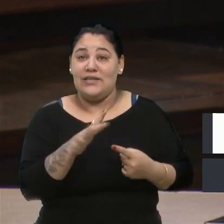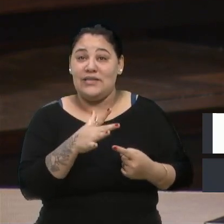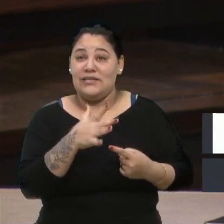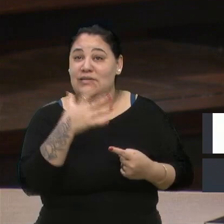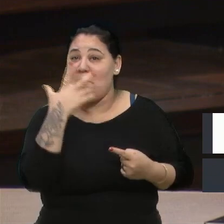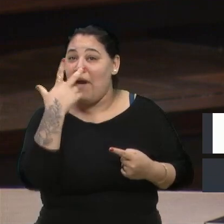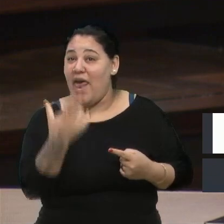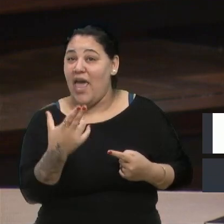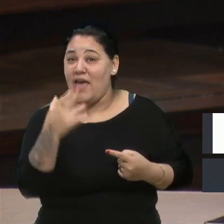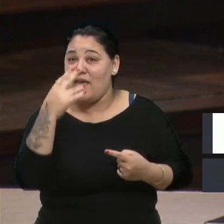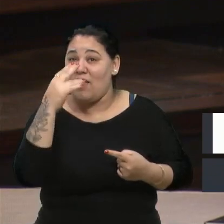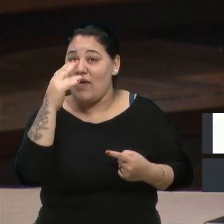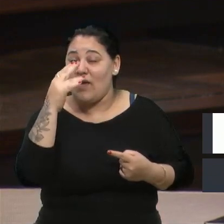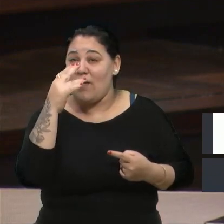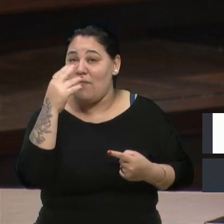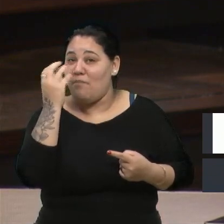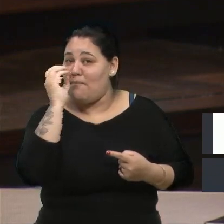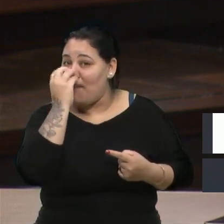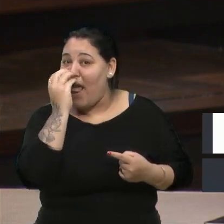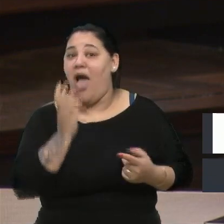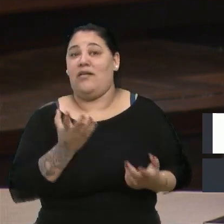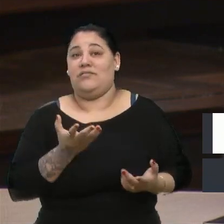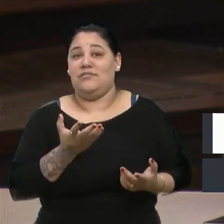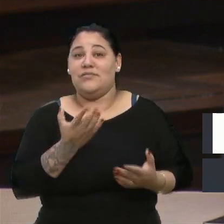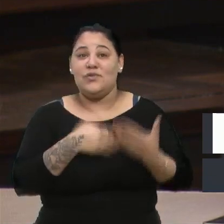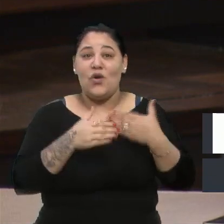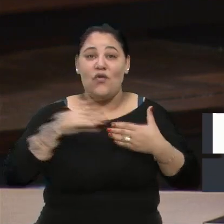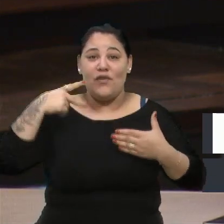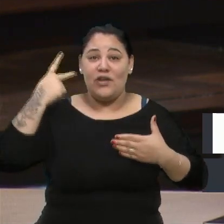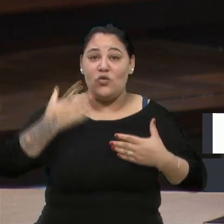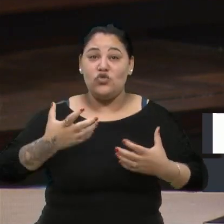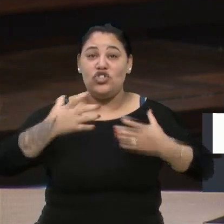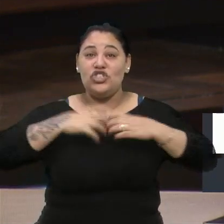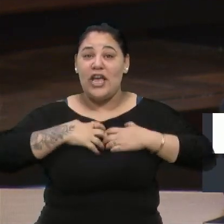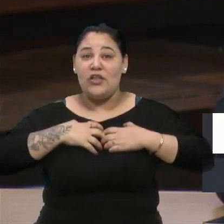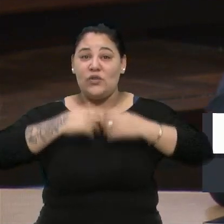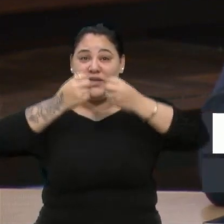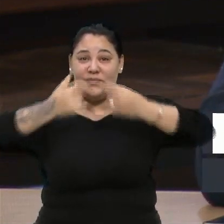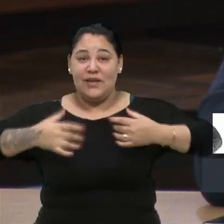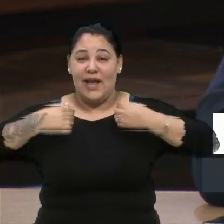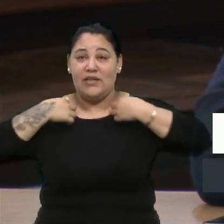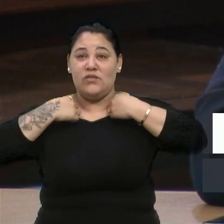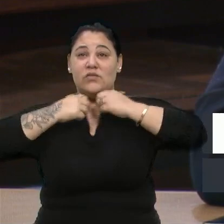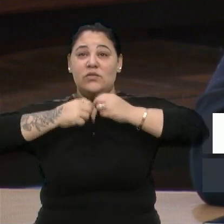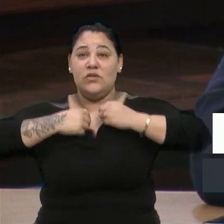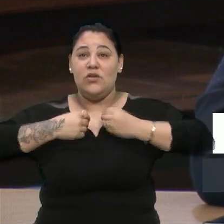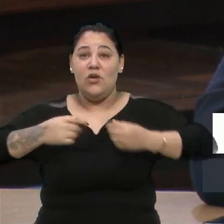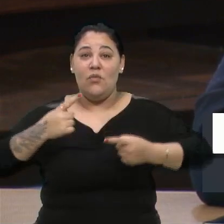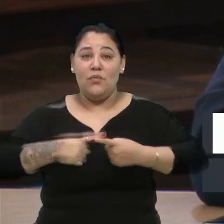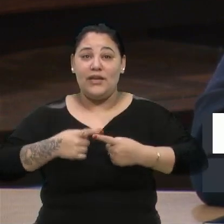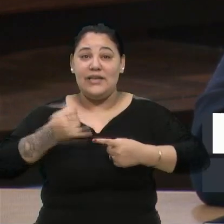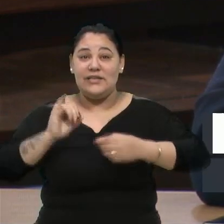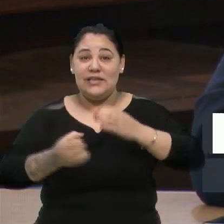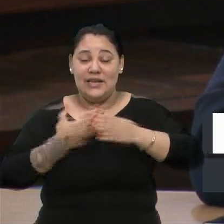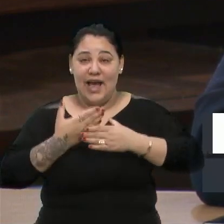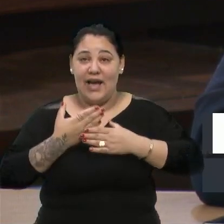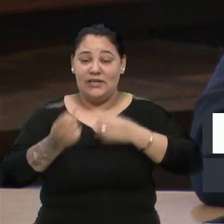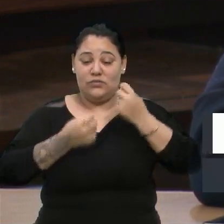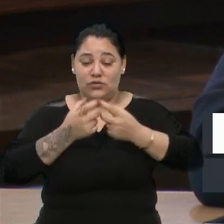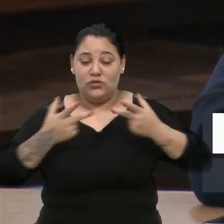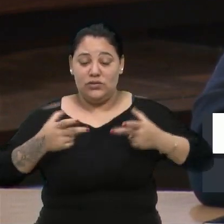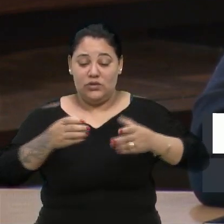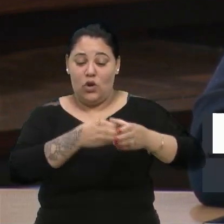os vereadores e vereadoras aqui e a forma que é colocada. Porque se fosse construído algo coletivo e não